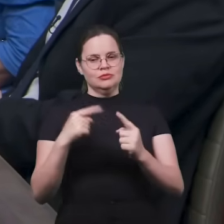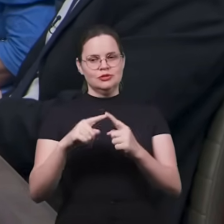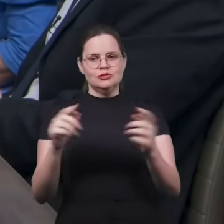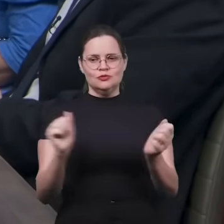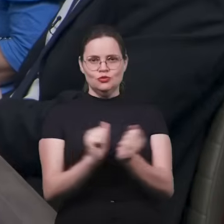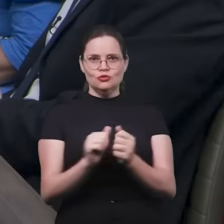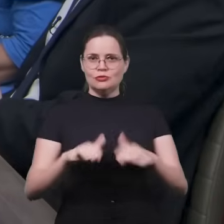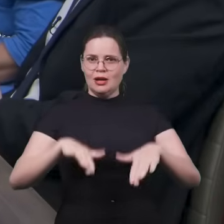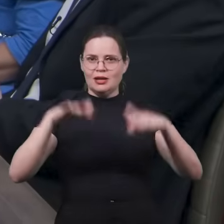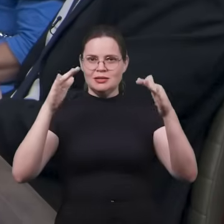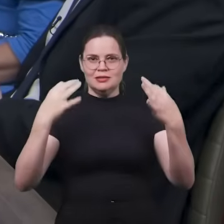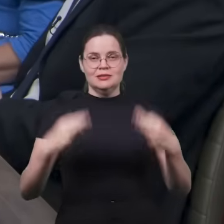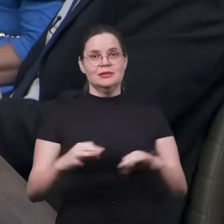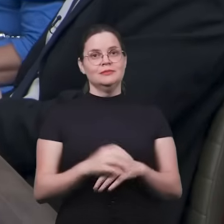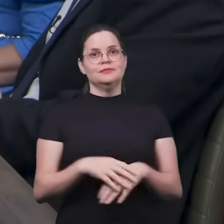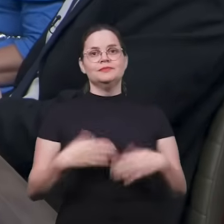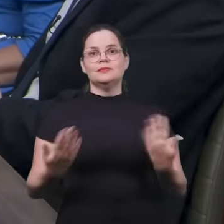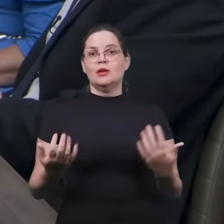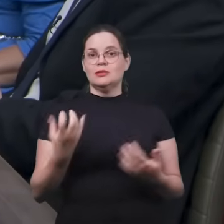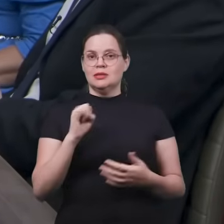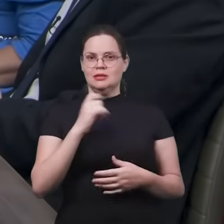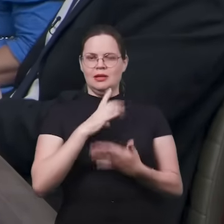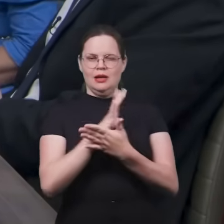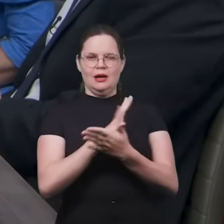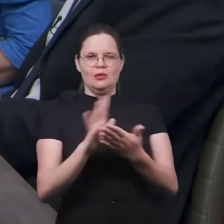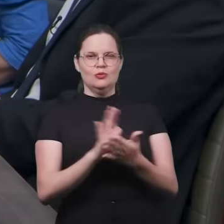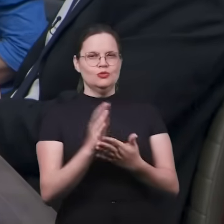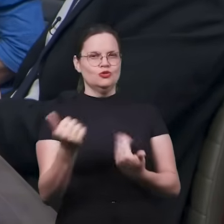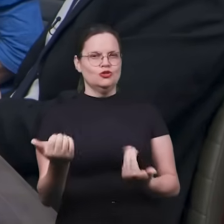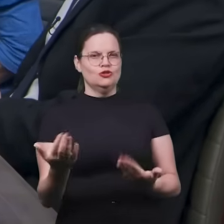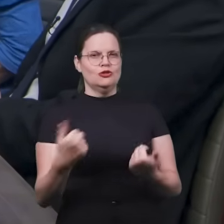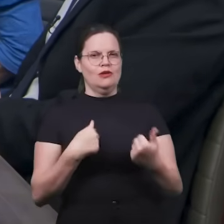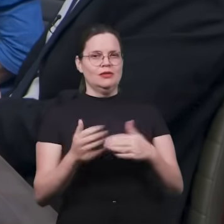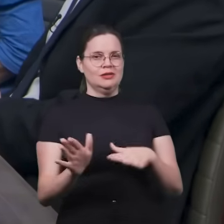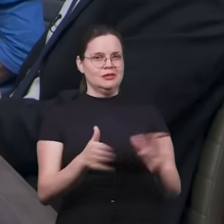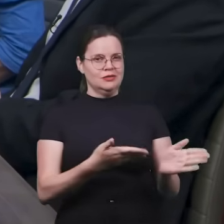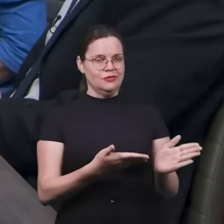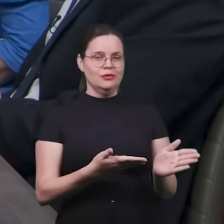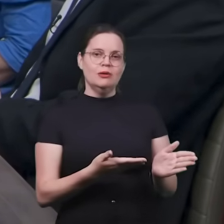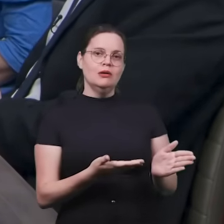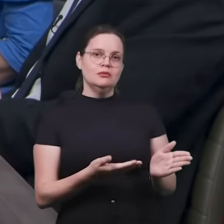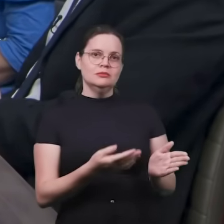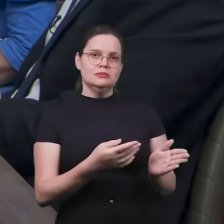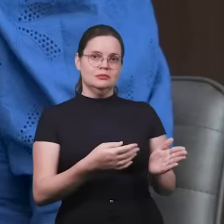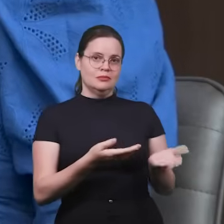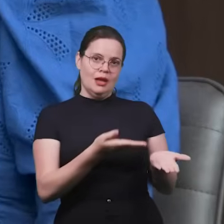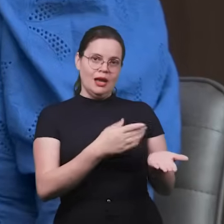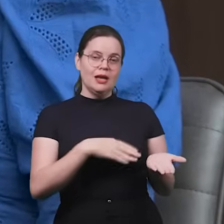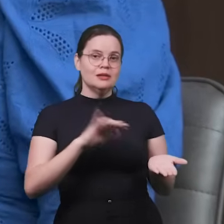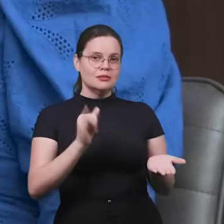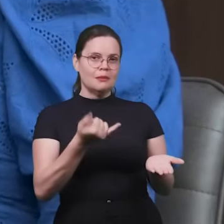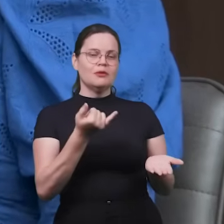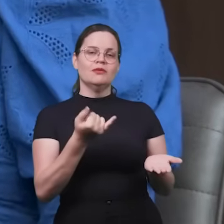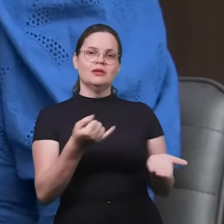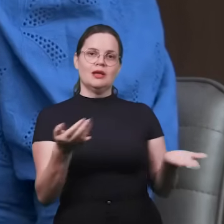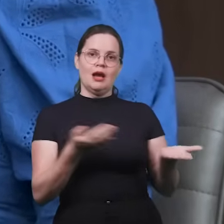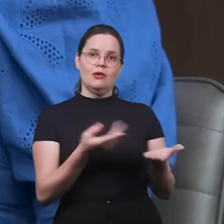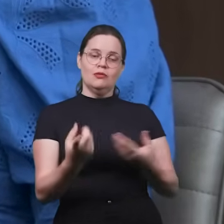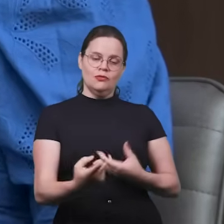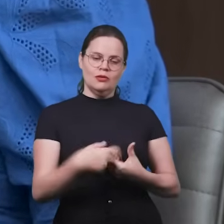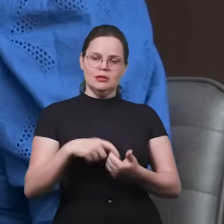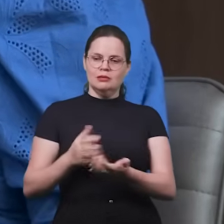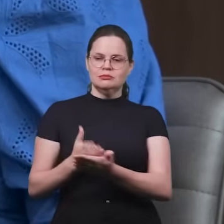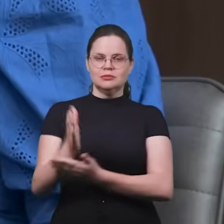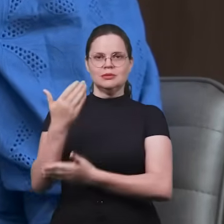juntos. Então, aqueles jovens que ainda estão distantes da casa do Senhor, certamente esse é um lugar importante que